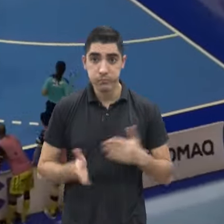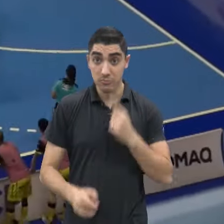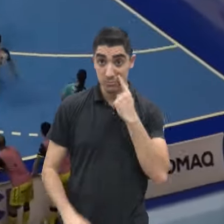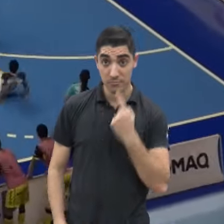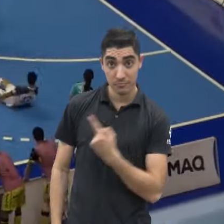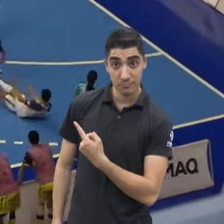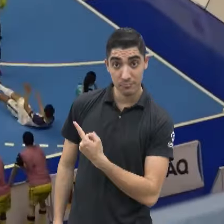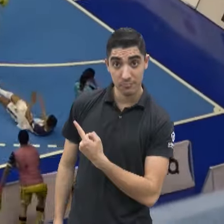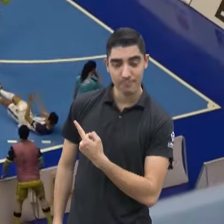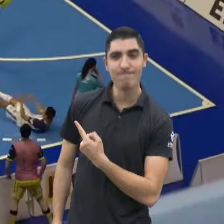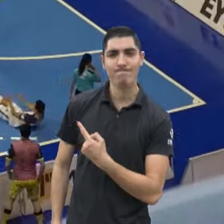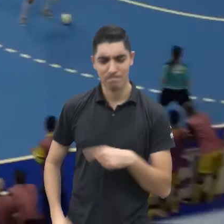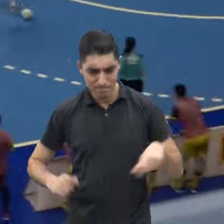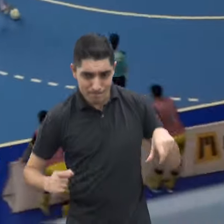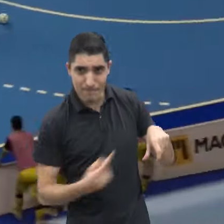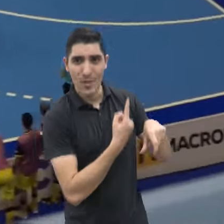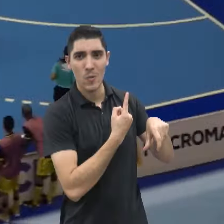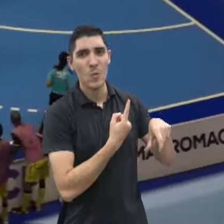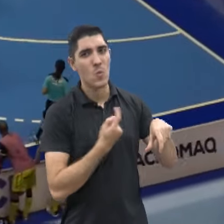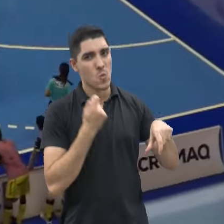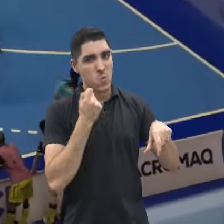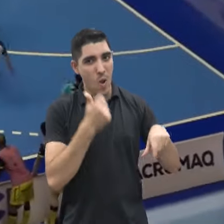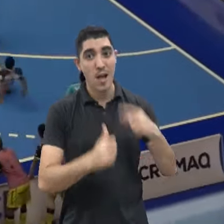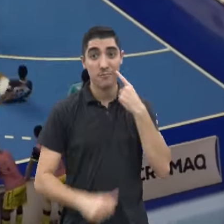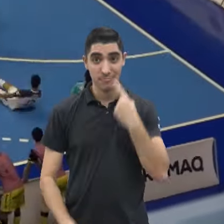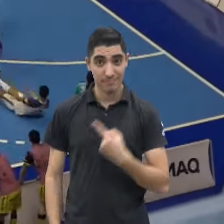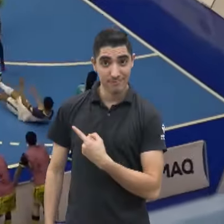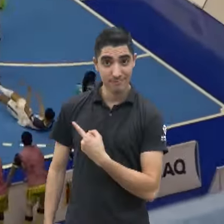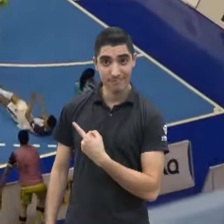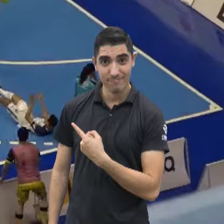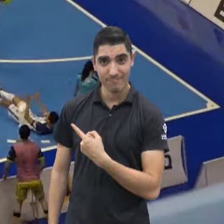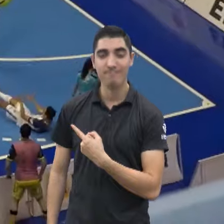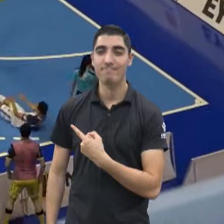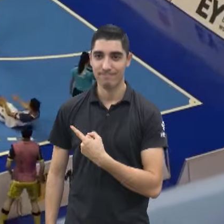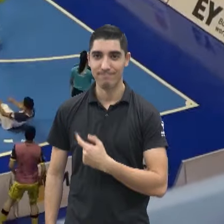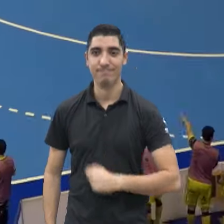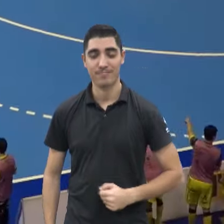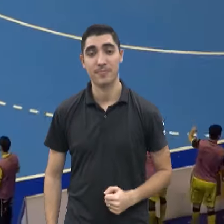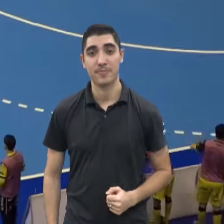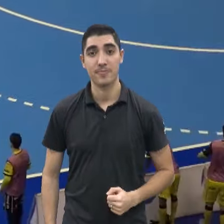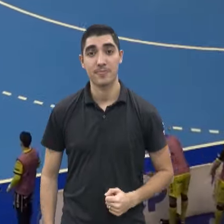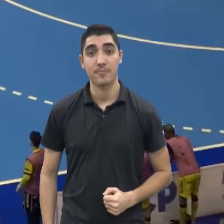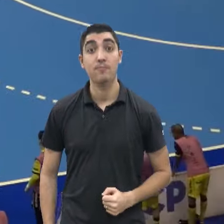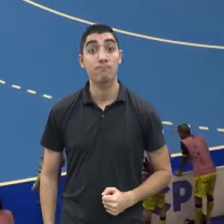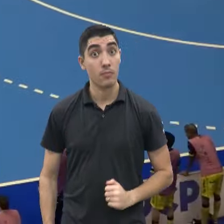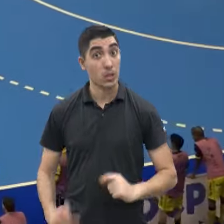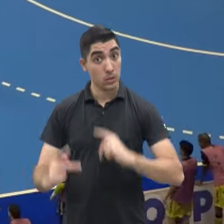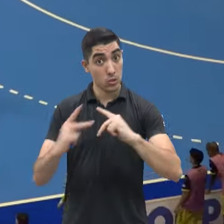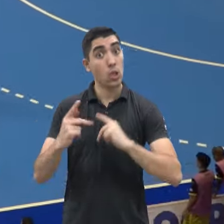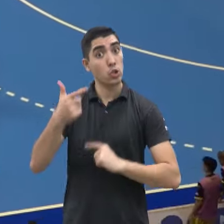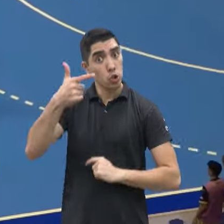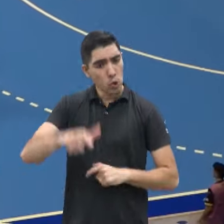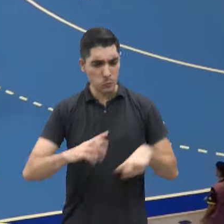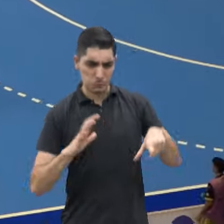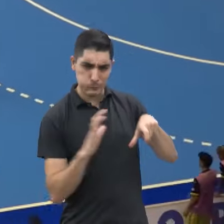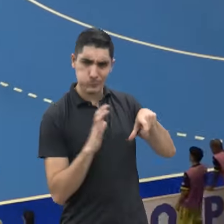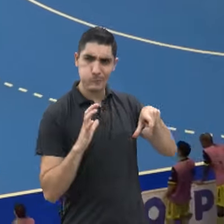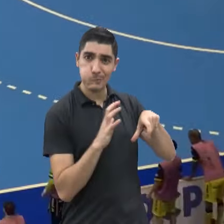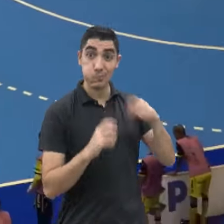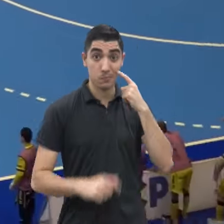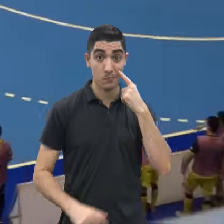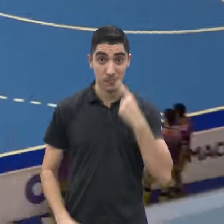Paulinho, que dominou e bateu. Zupi chegava pelo meio, mas a defesa afastou por cima do gol. São José era a pressão, Dudu de